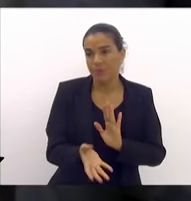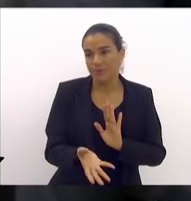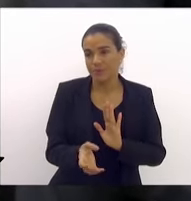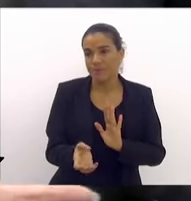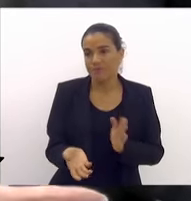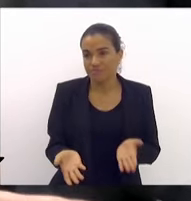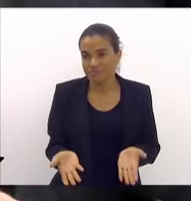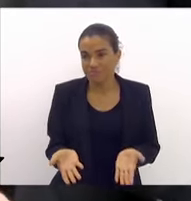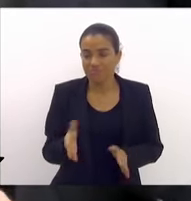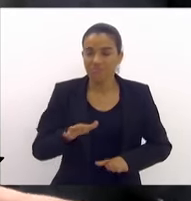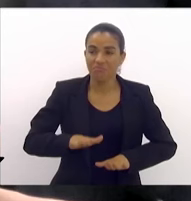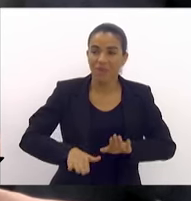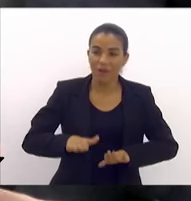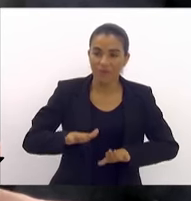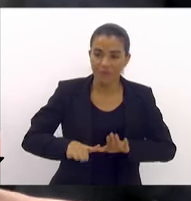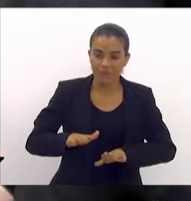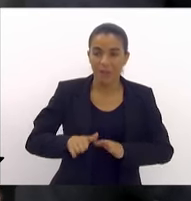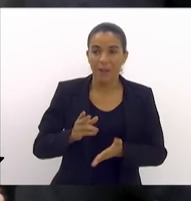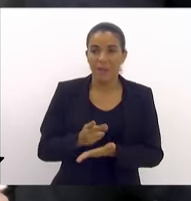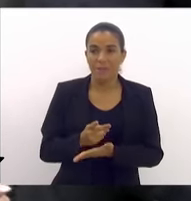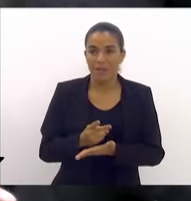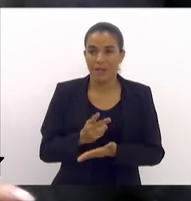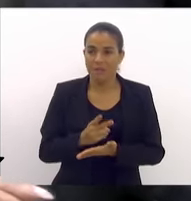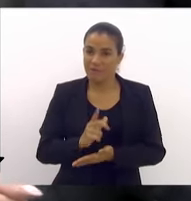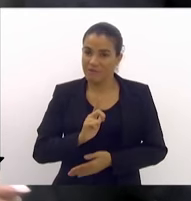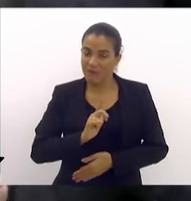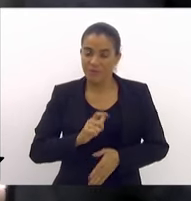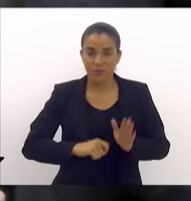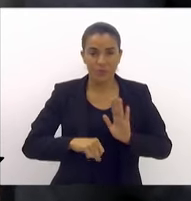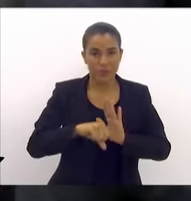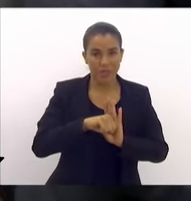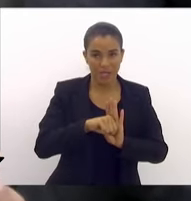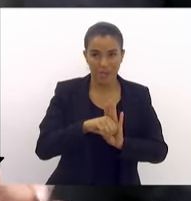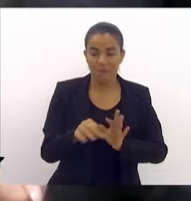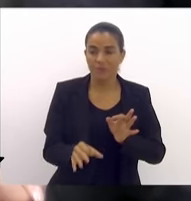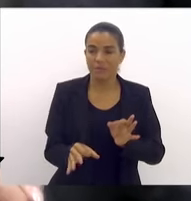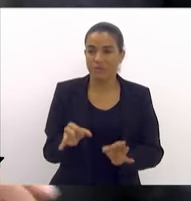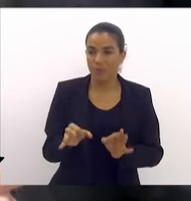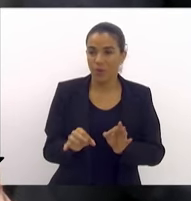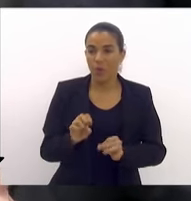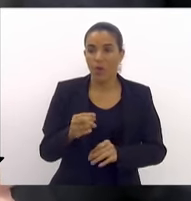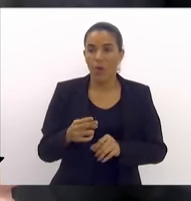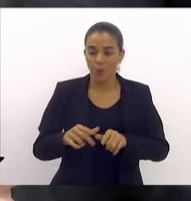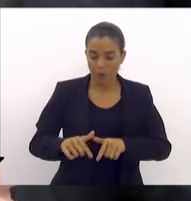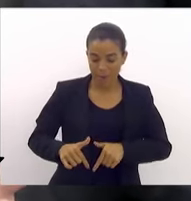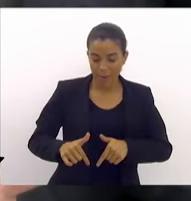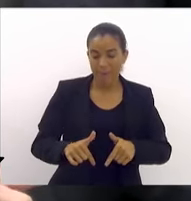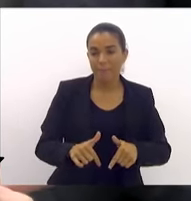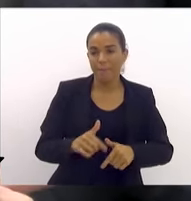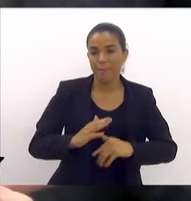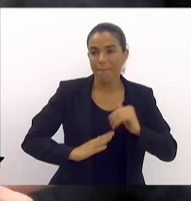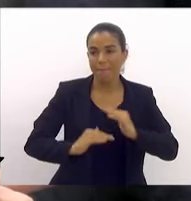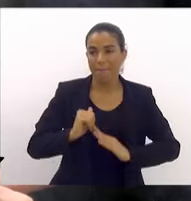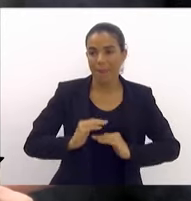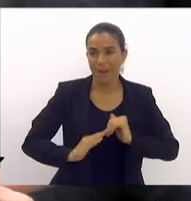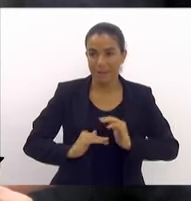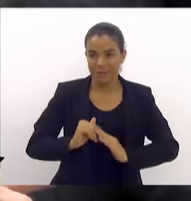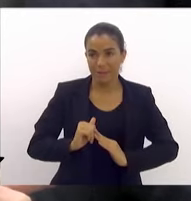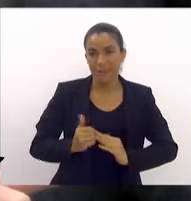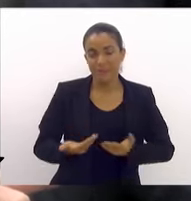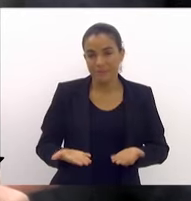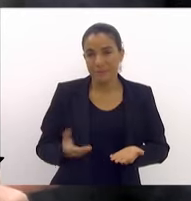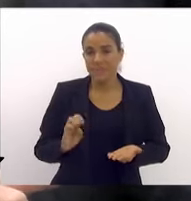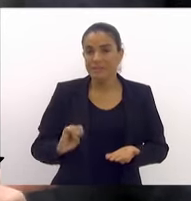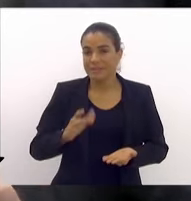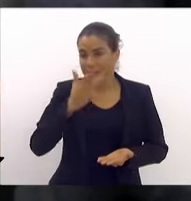Talvez. E mesmo que houvesse um ilícito penal ou alguma prática de um crime por algum diretor, isso é